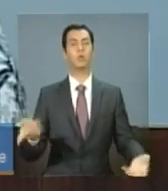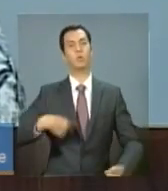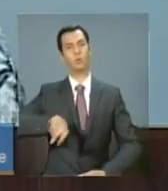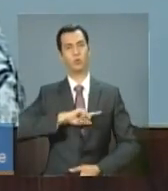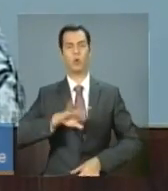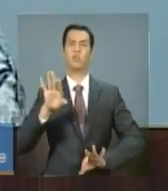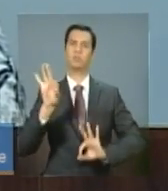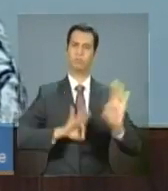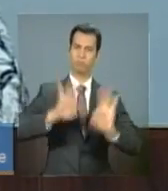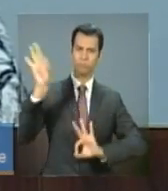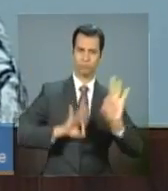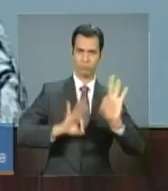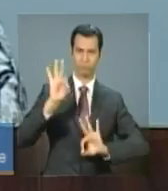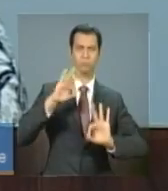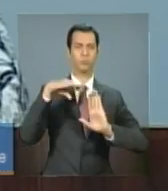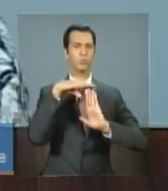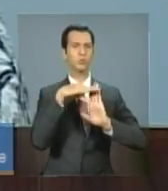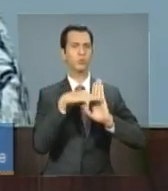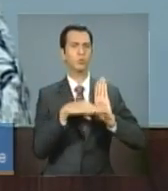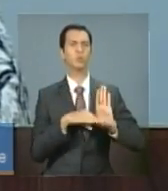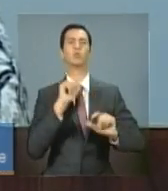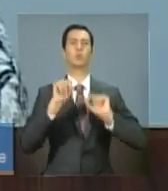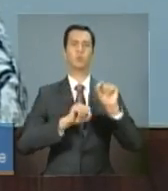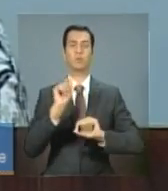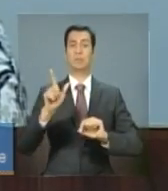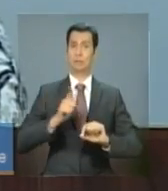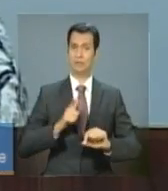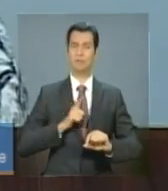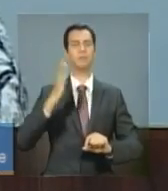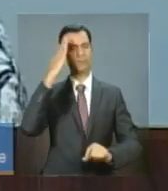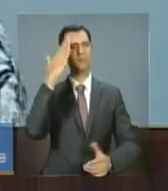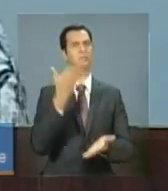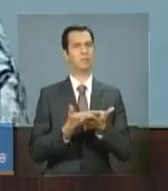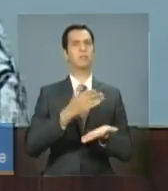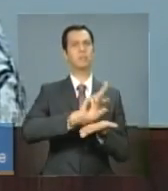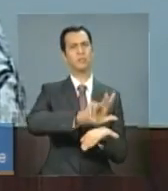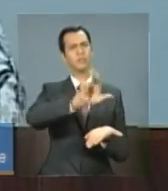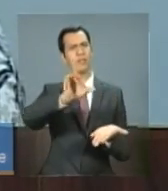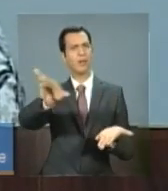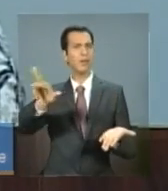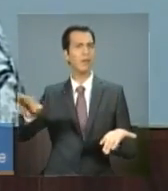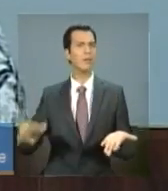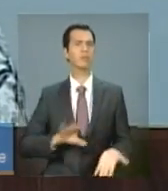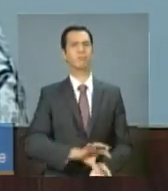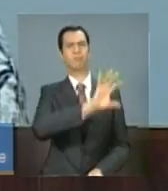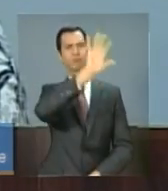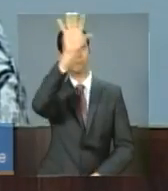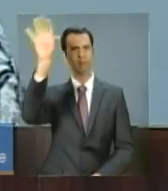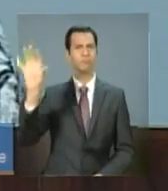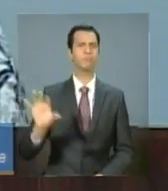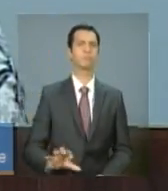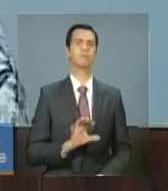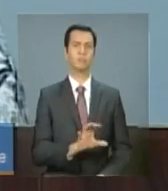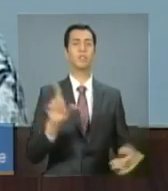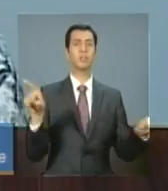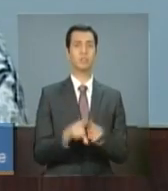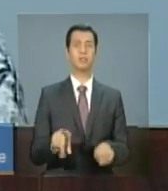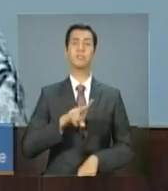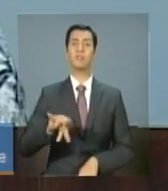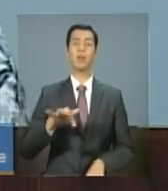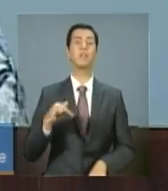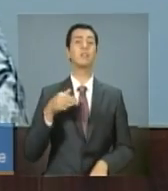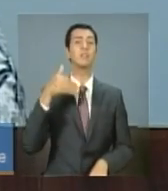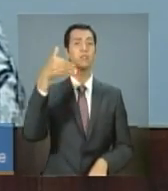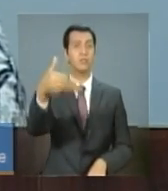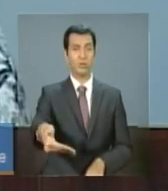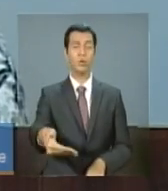montando um plano, que é um plano que conta com a diversidade, que olha para essas diferentes regiões e que vai garantir